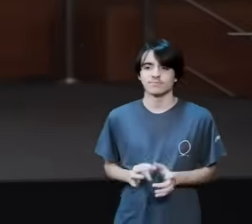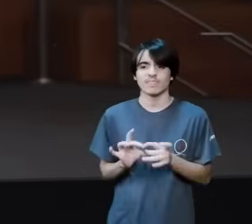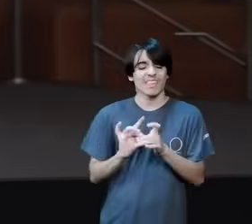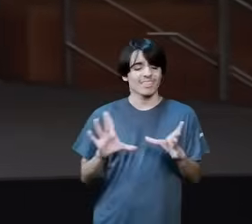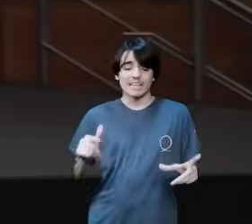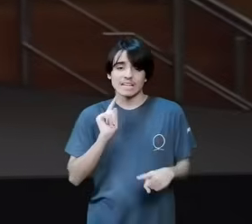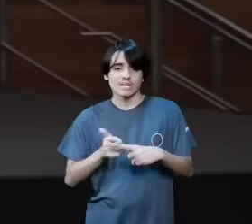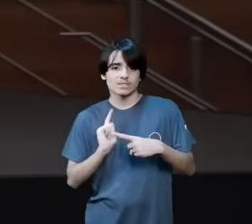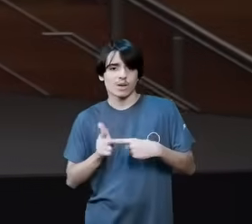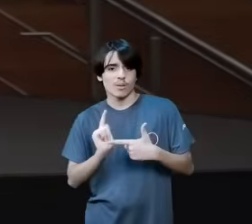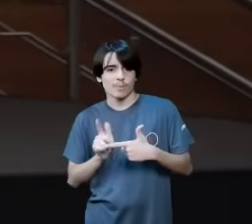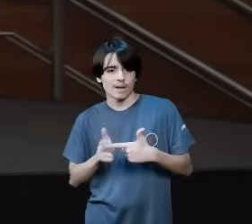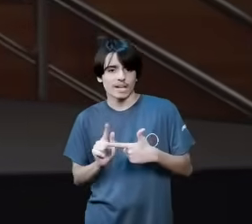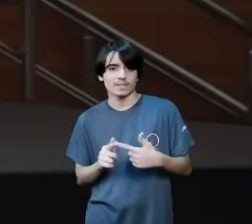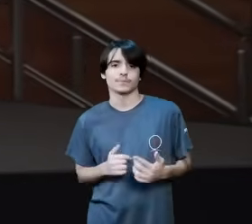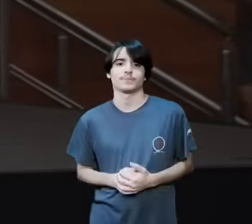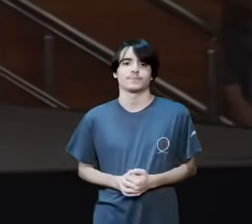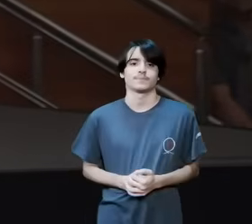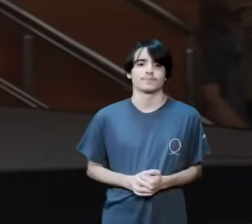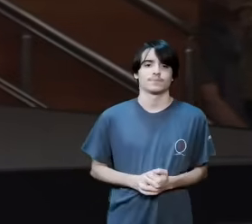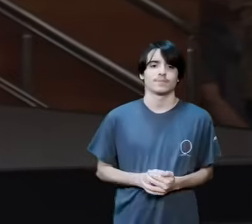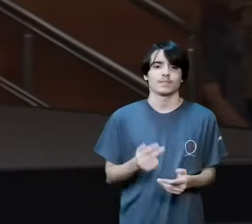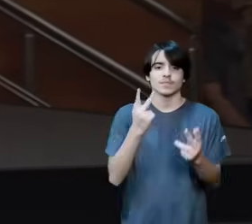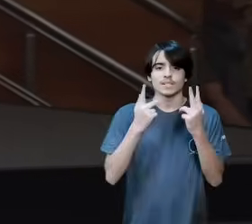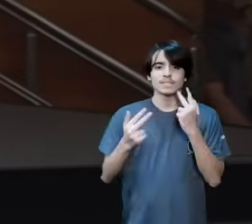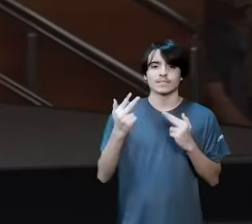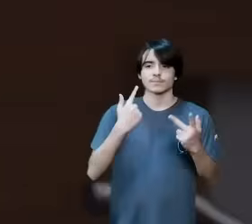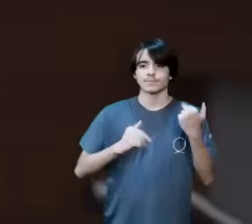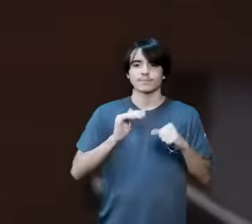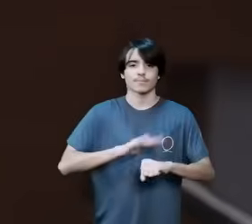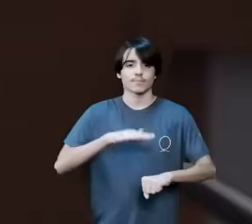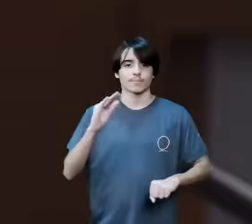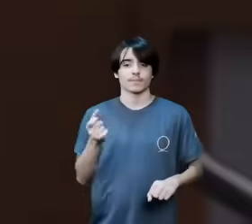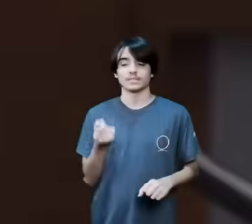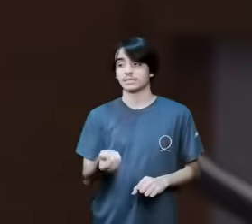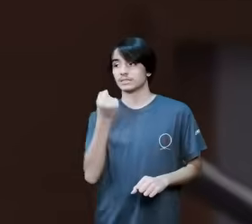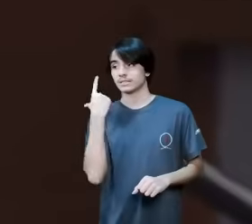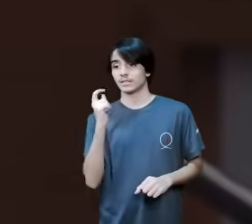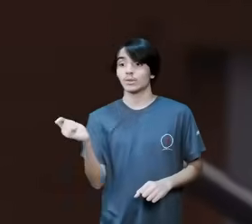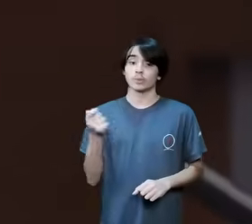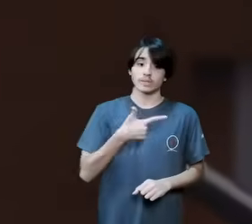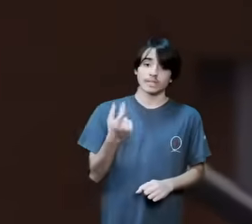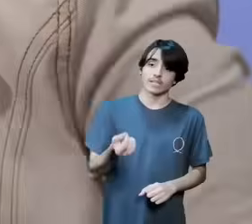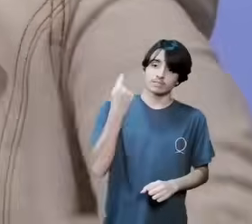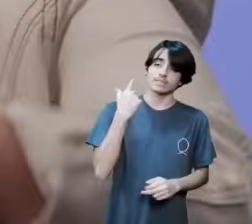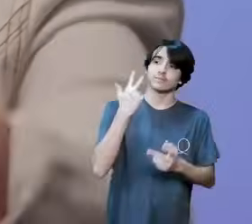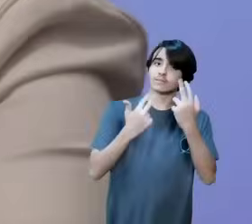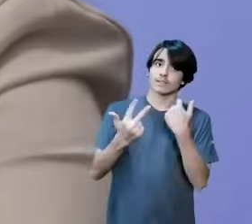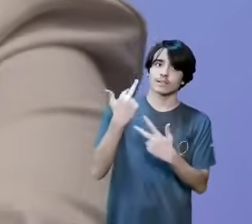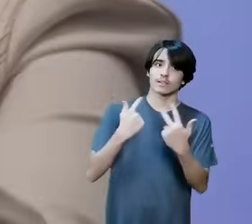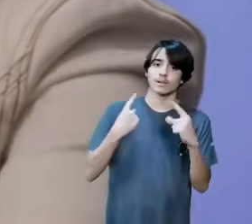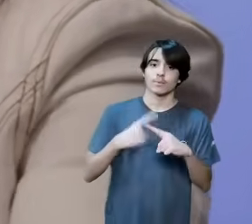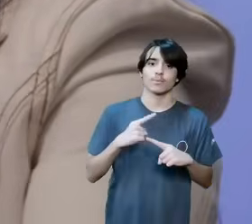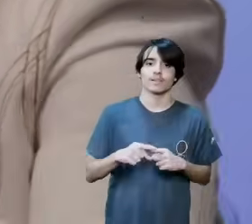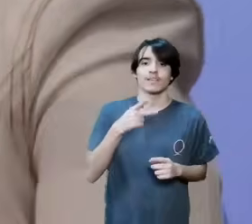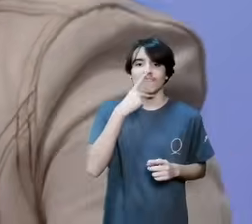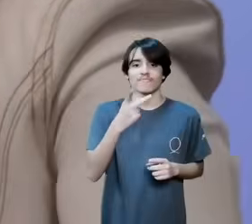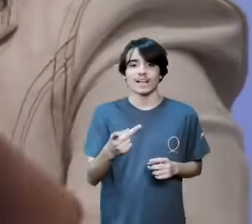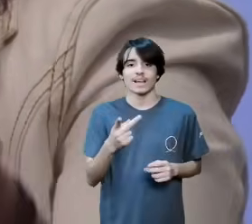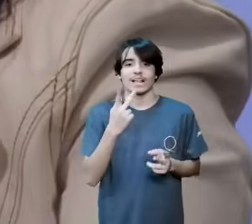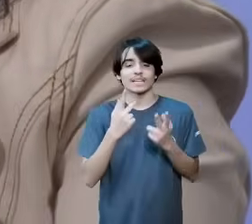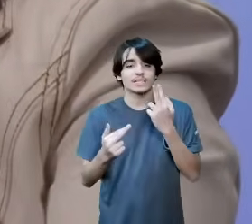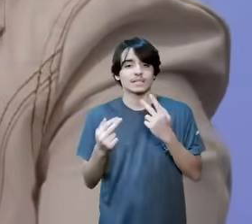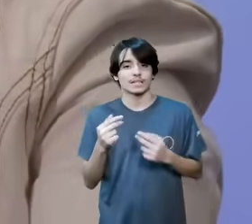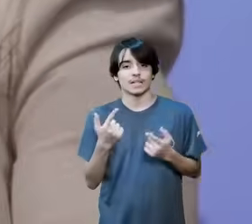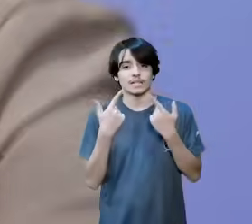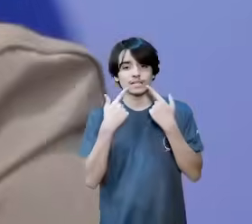Deixe que assoarem da sua língua, que é mais estranha do que as estranhas. Porque enquanto ele fala a mesma língua do dia